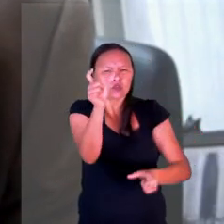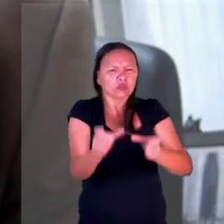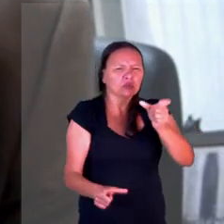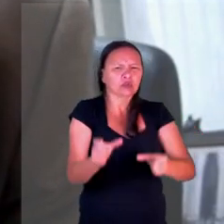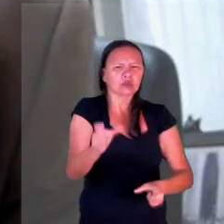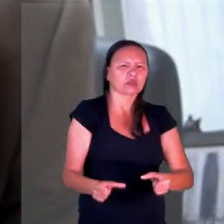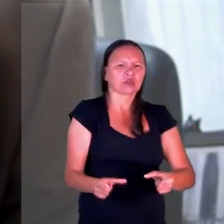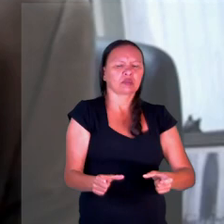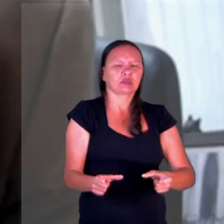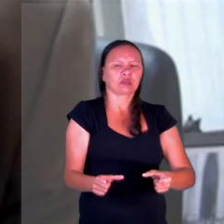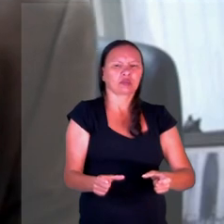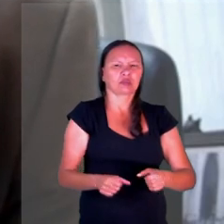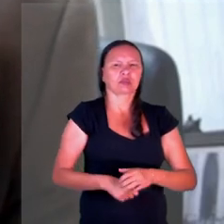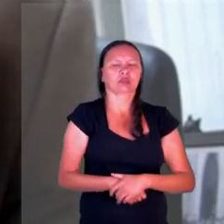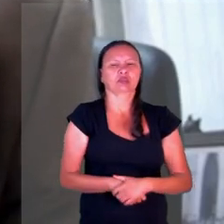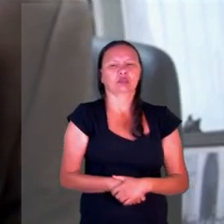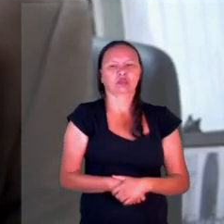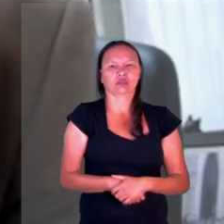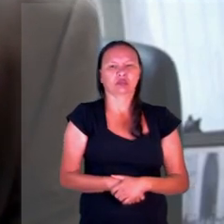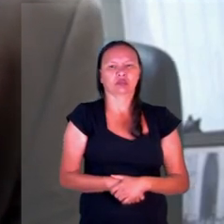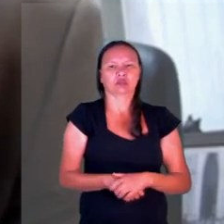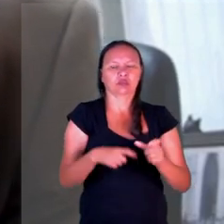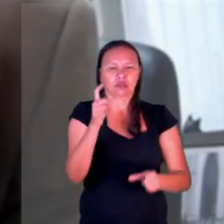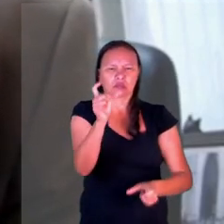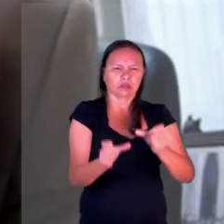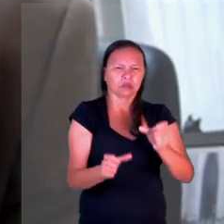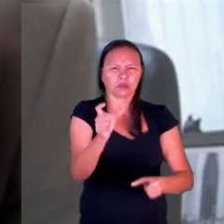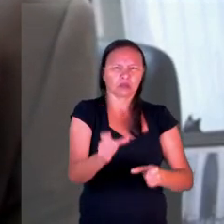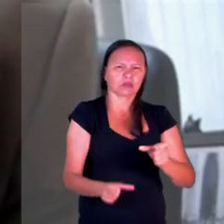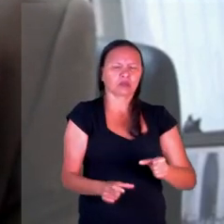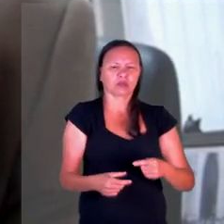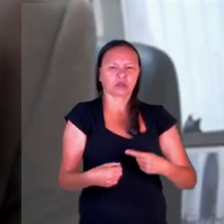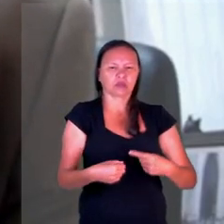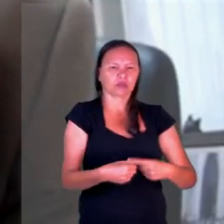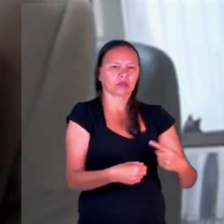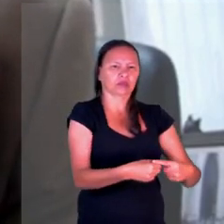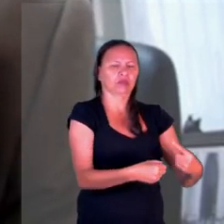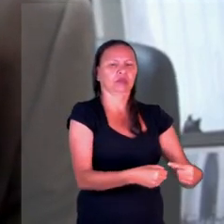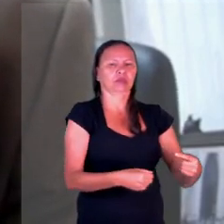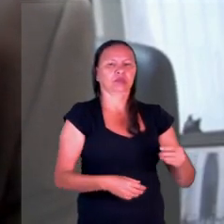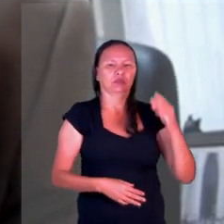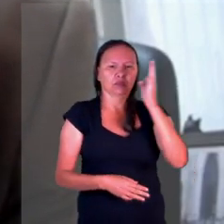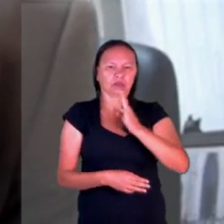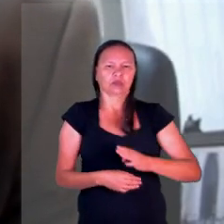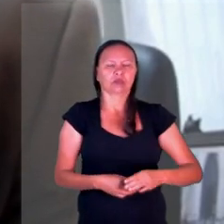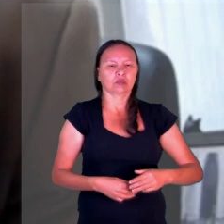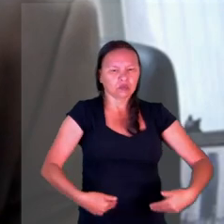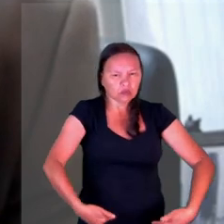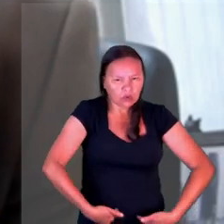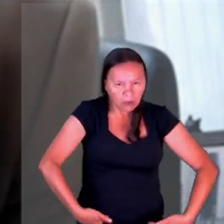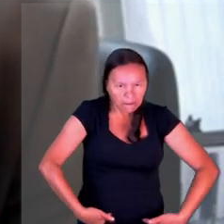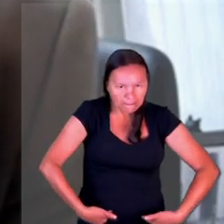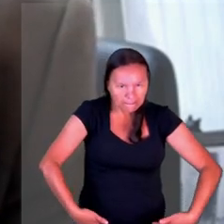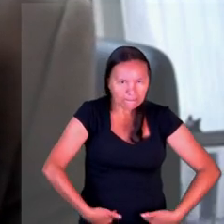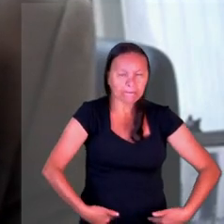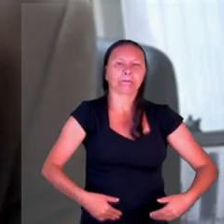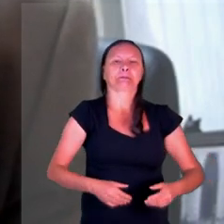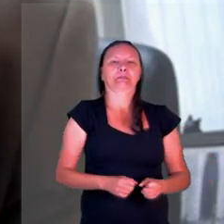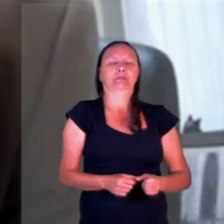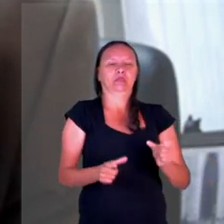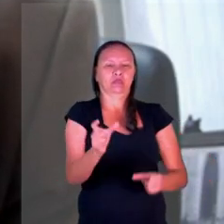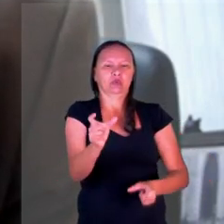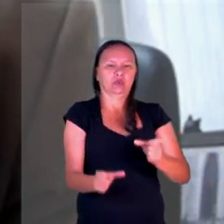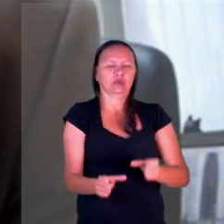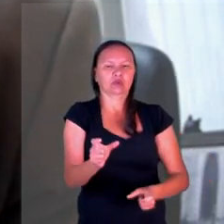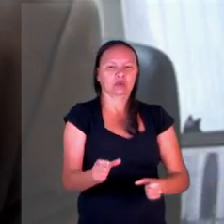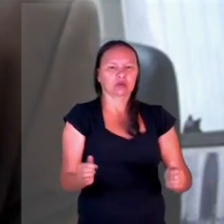nas suas comarcas na sua comarca nos municípios que inte estão passando fome quantas são as que se